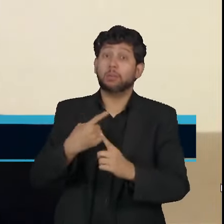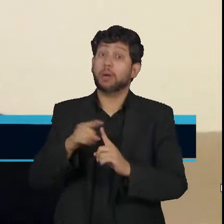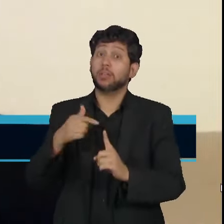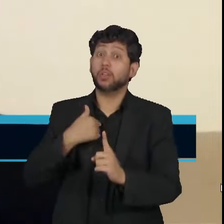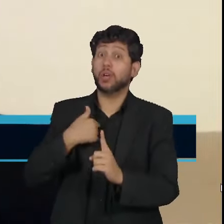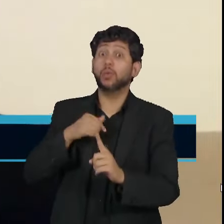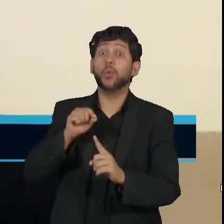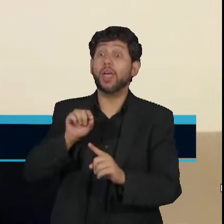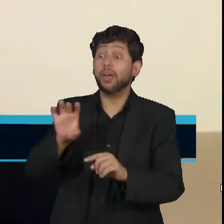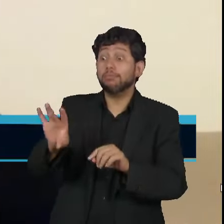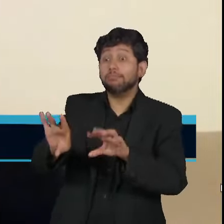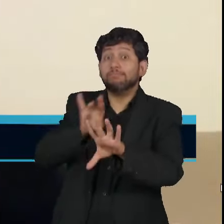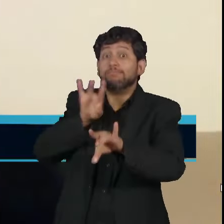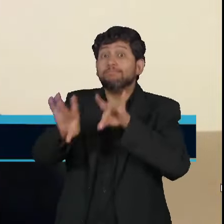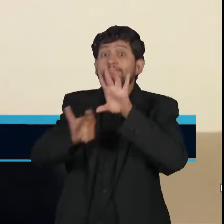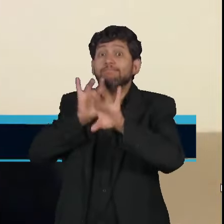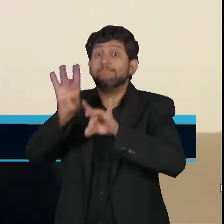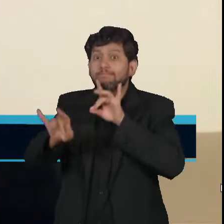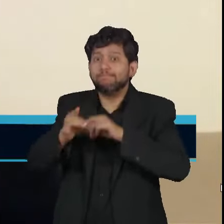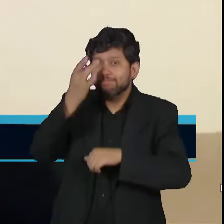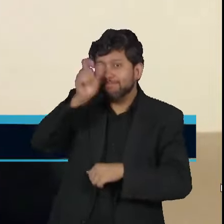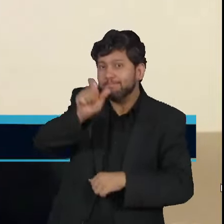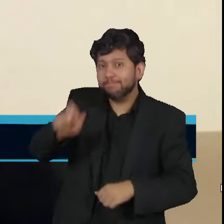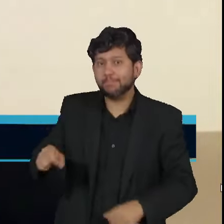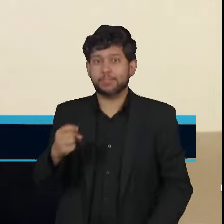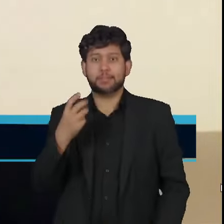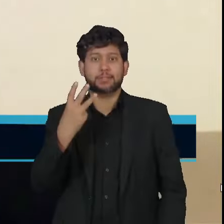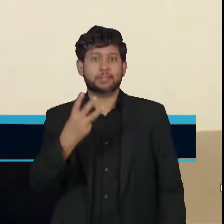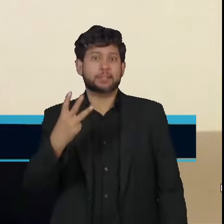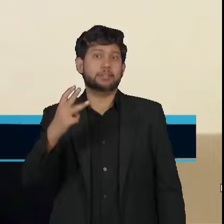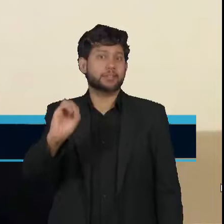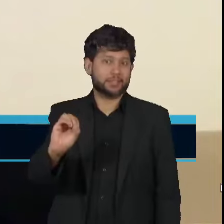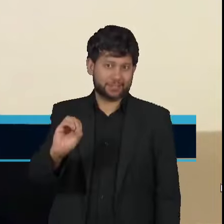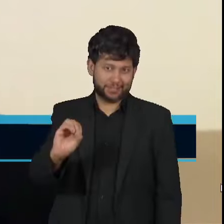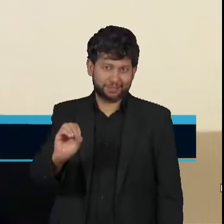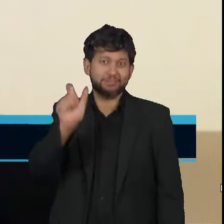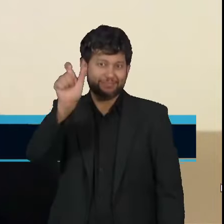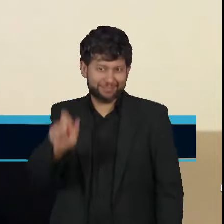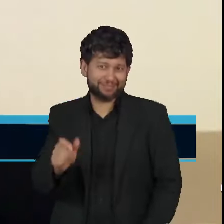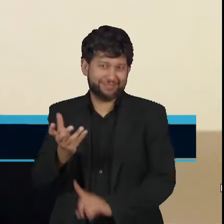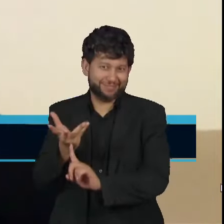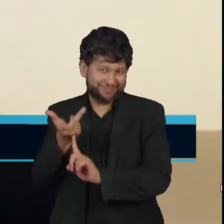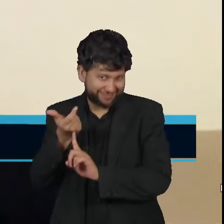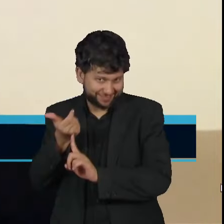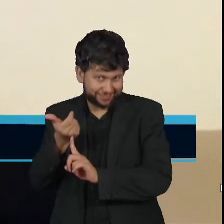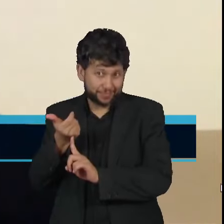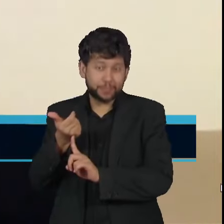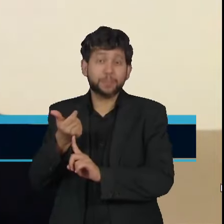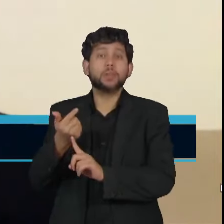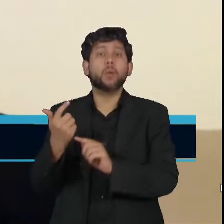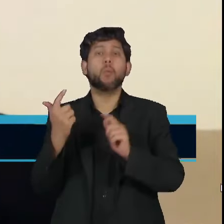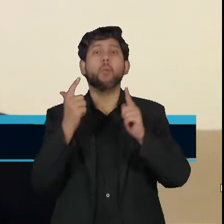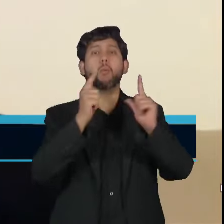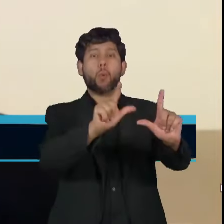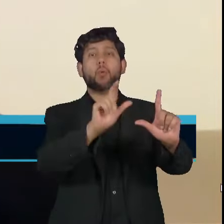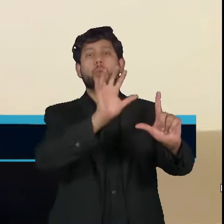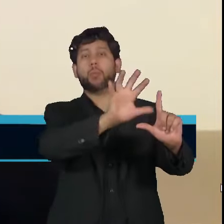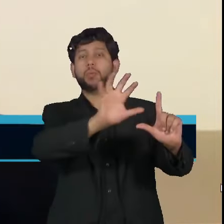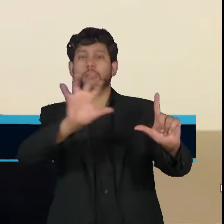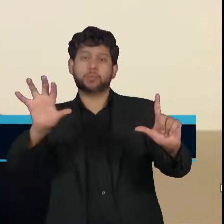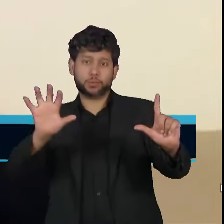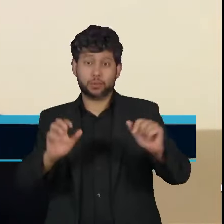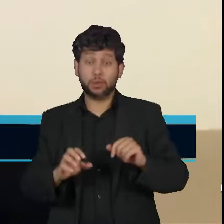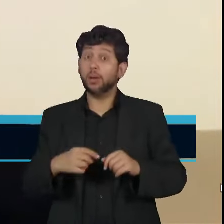seleção ah por fim de 330 artistas né na exposição como um todo e